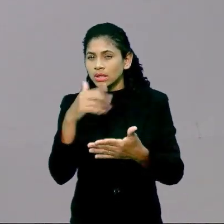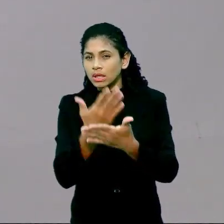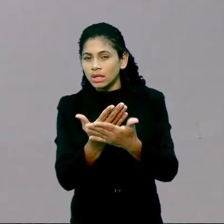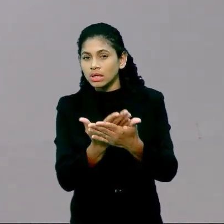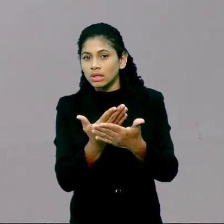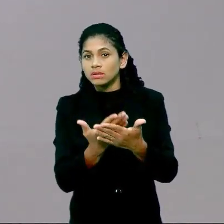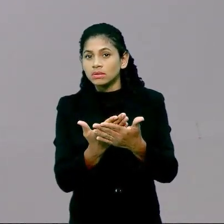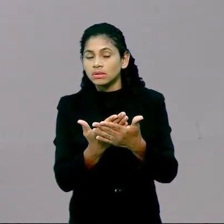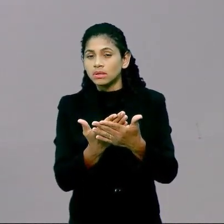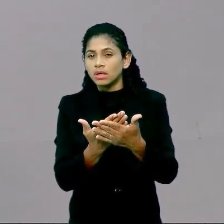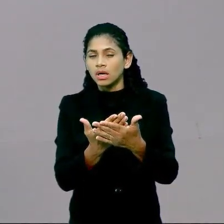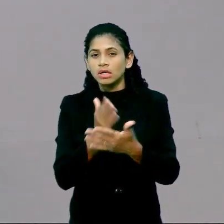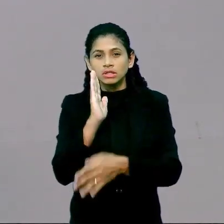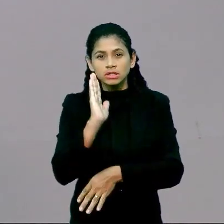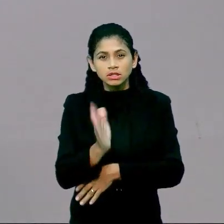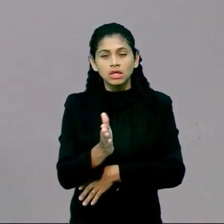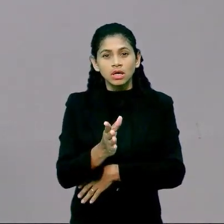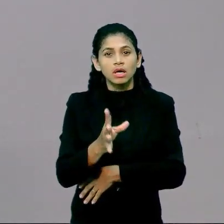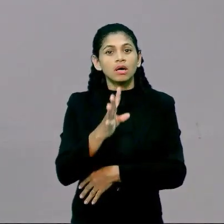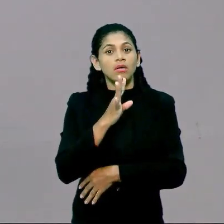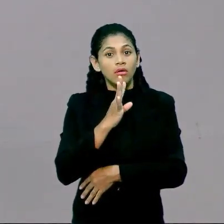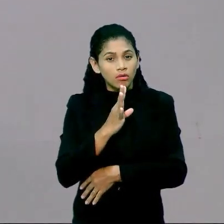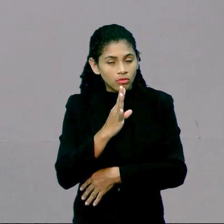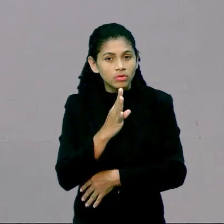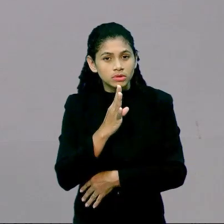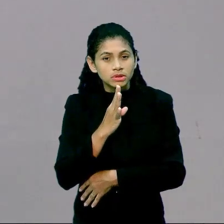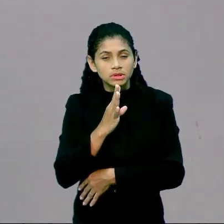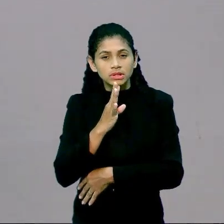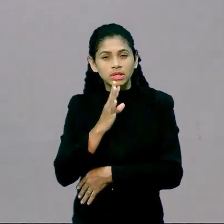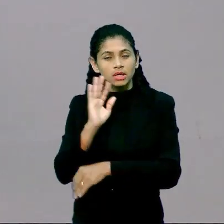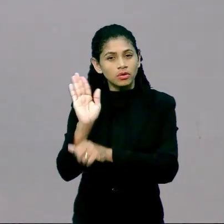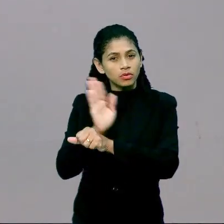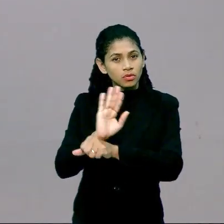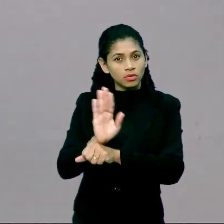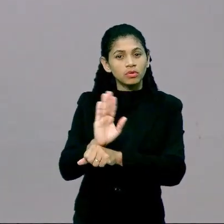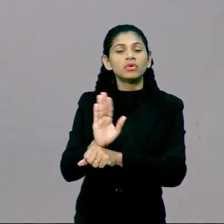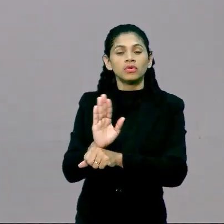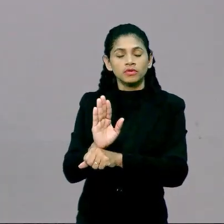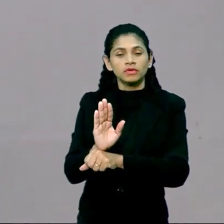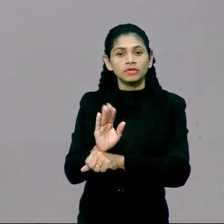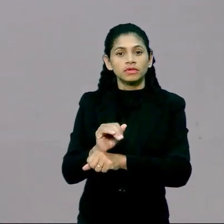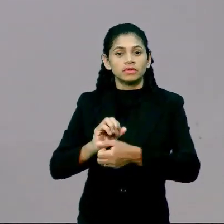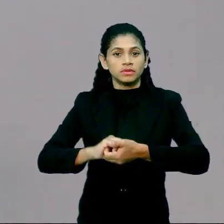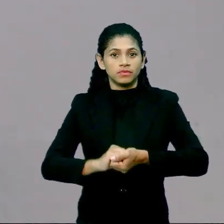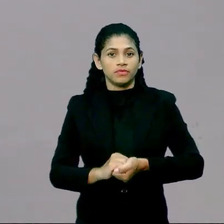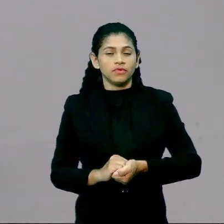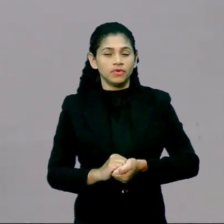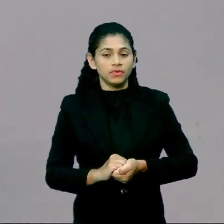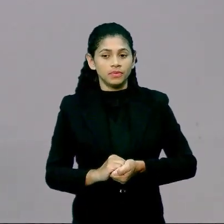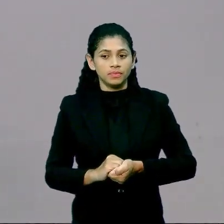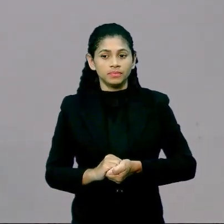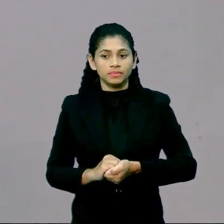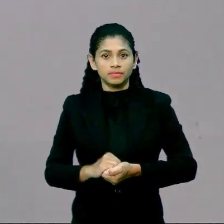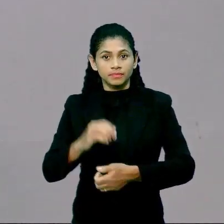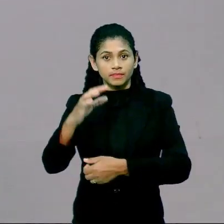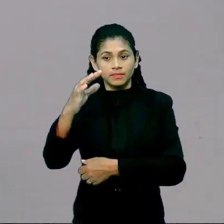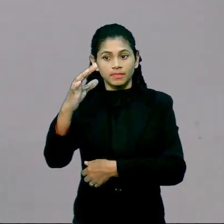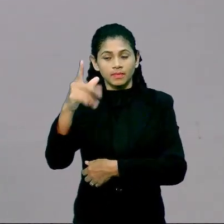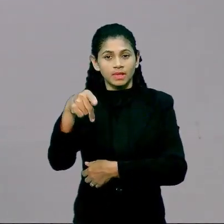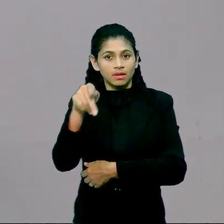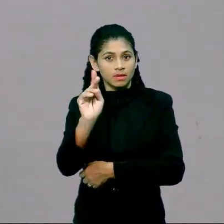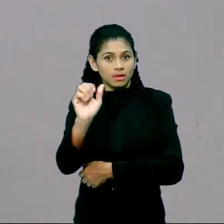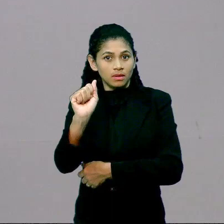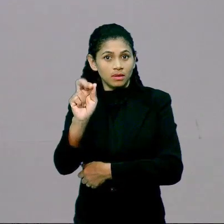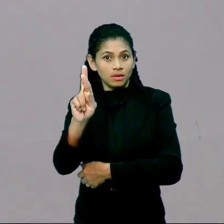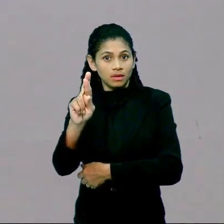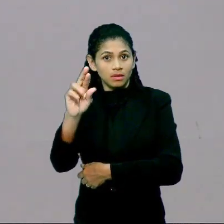falando Daniel San? Tira casaco, bota casaco. Tira casaco, bota casaco. Na minha época era pinta,